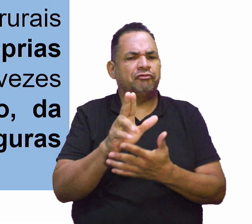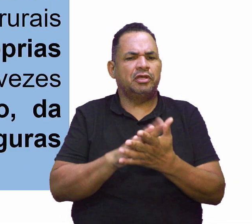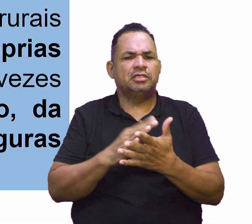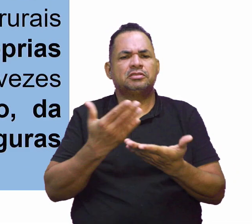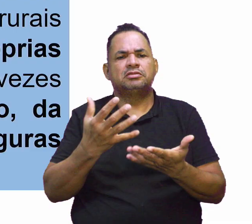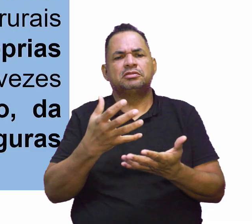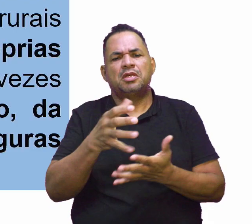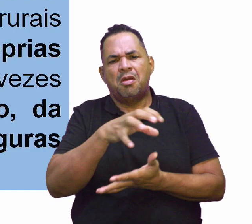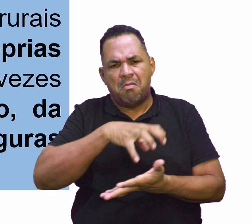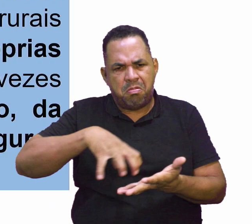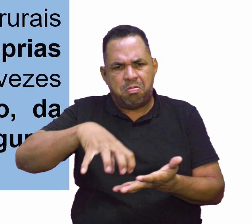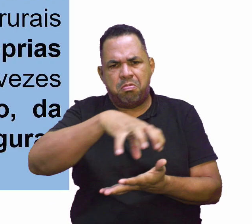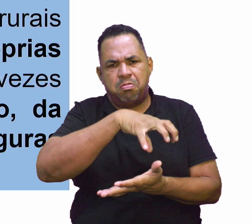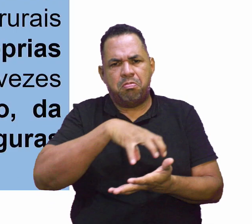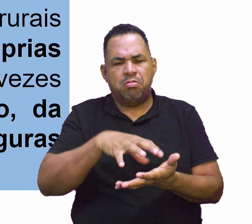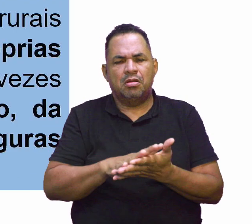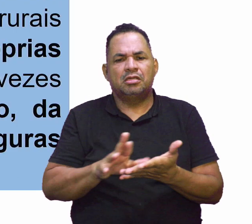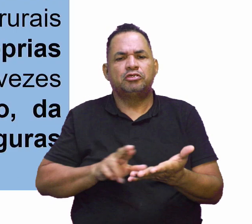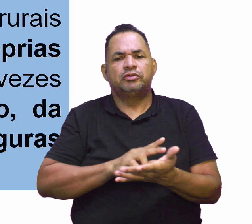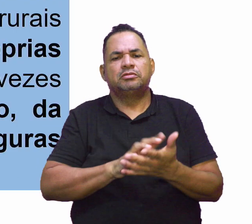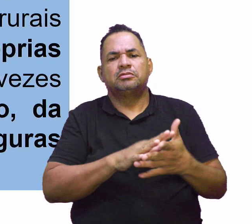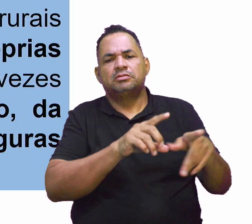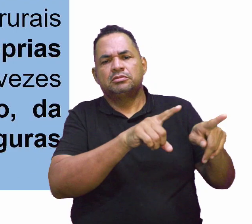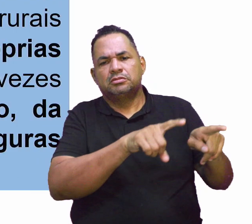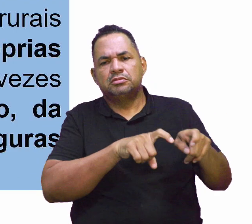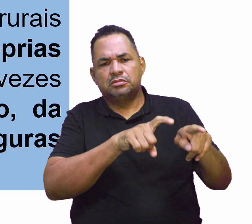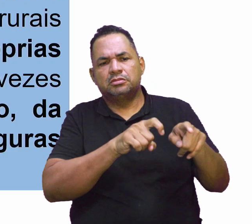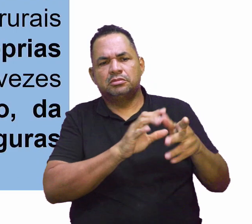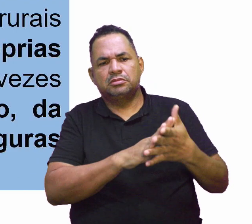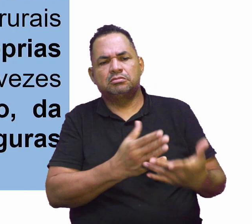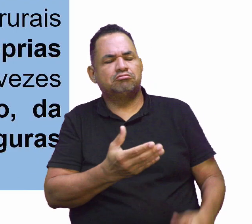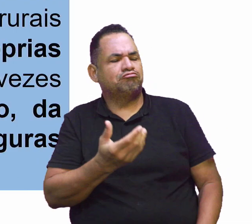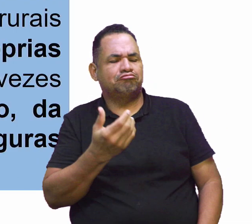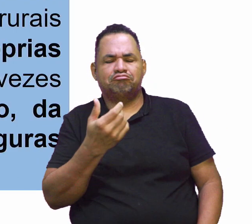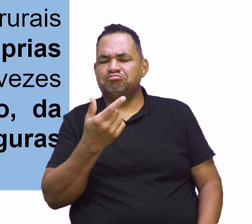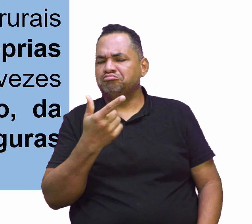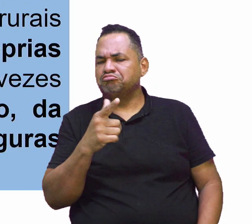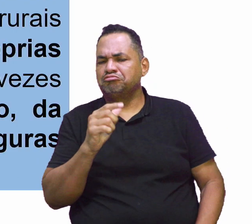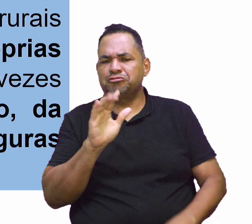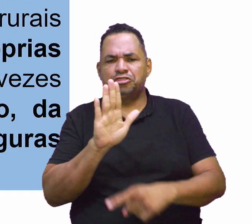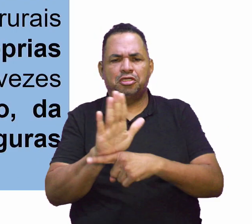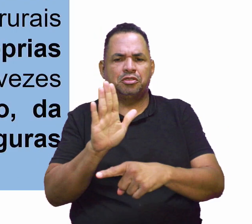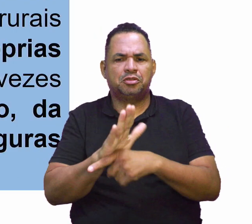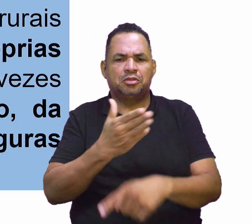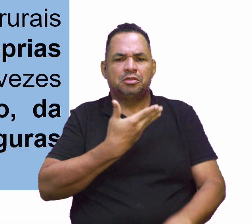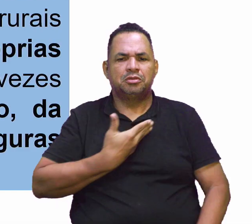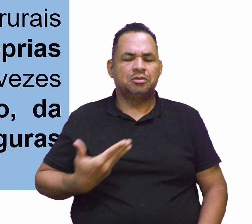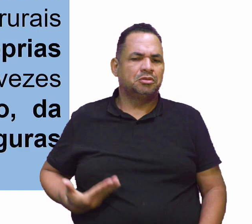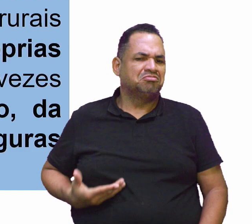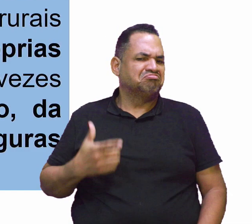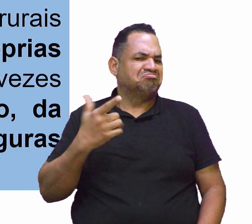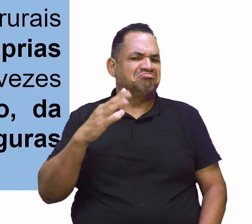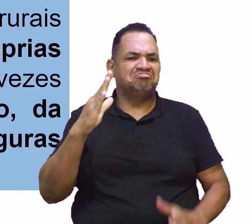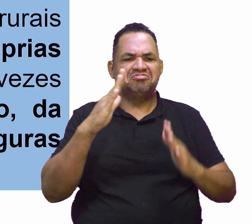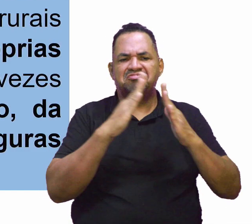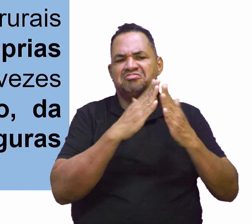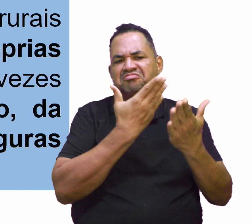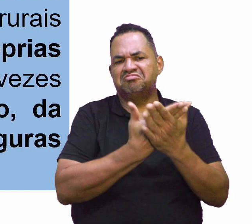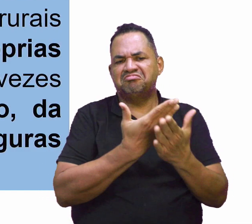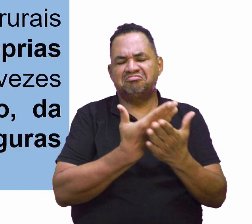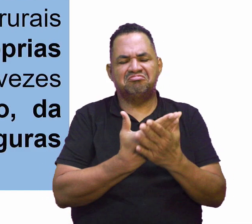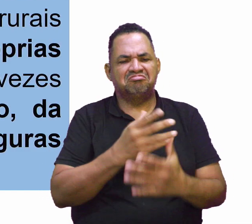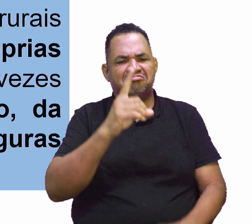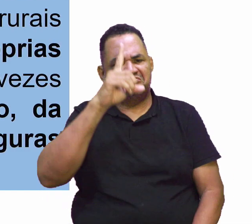Muitos sertanejos viviam sem assistência do governo, sem escolas, hospitais